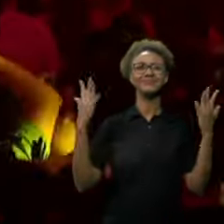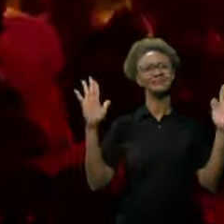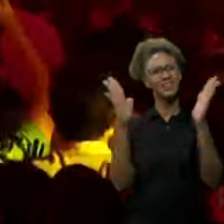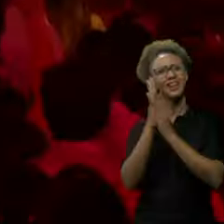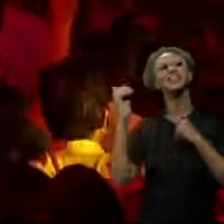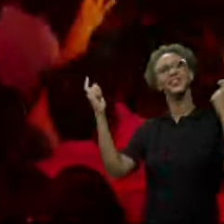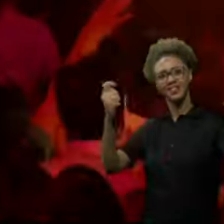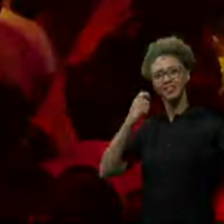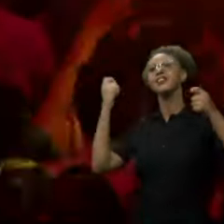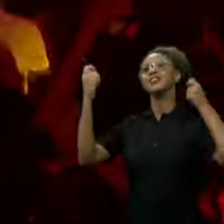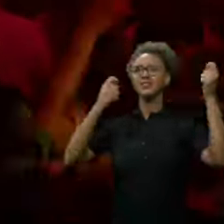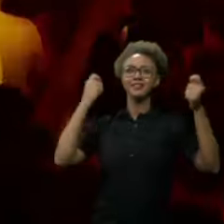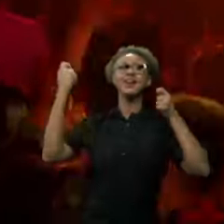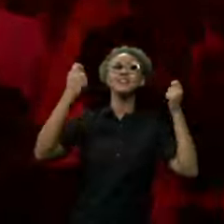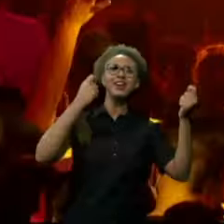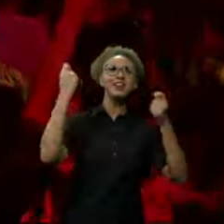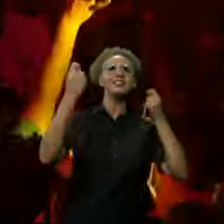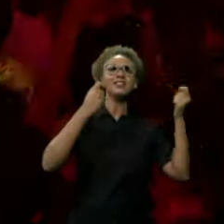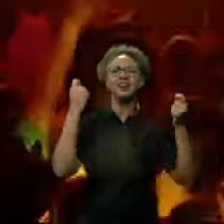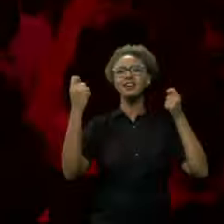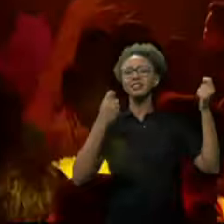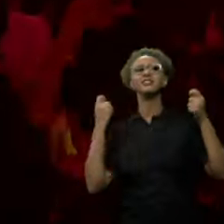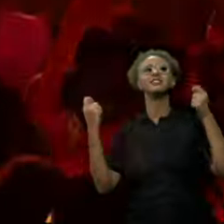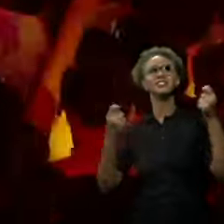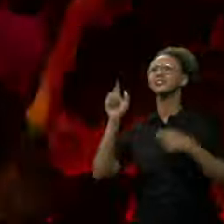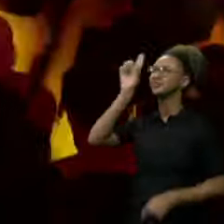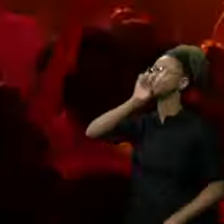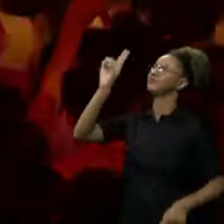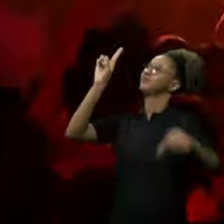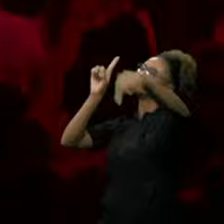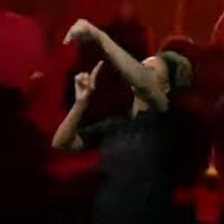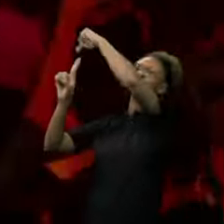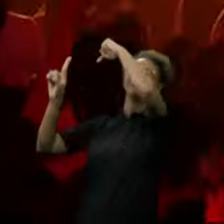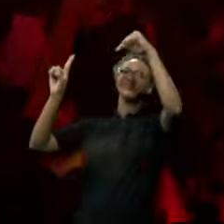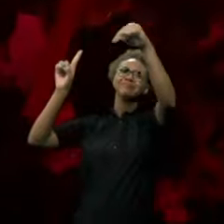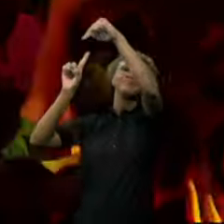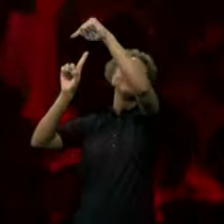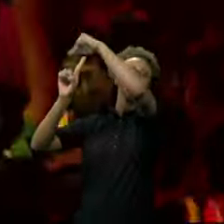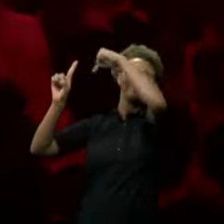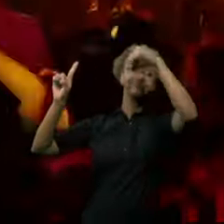aleluia santo santo santo é